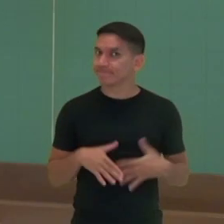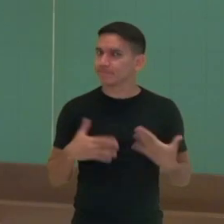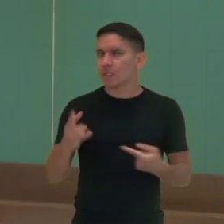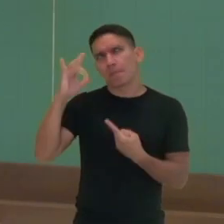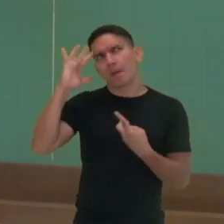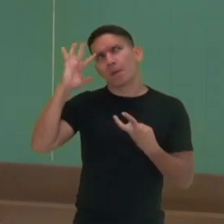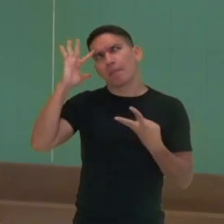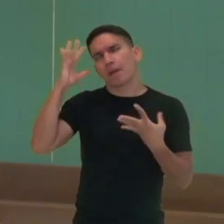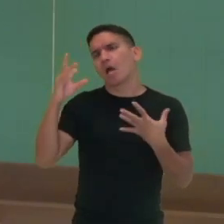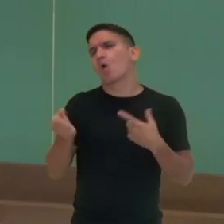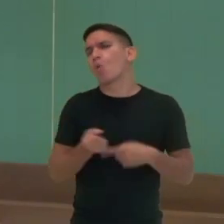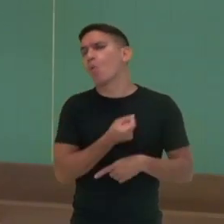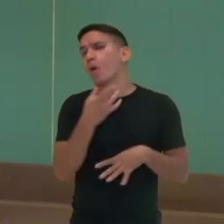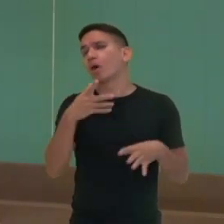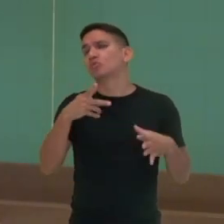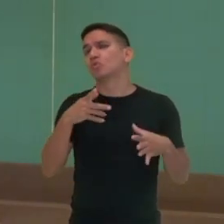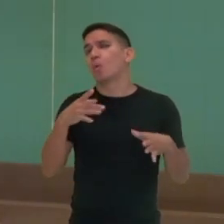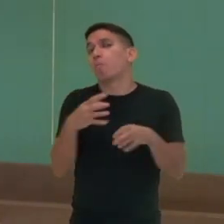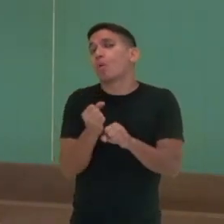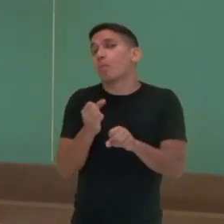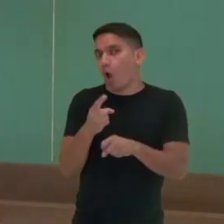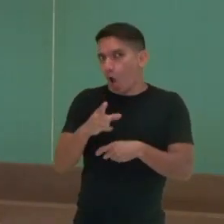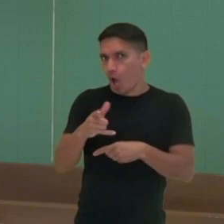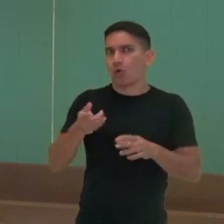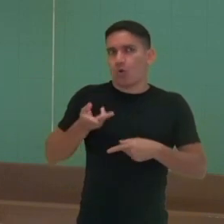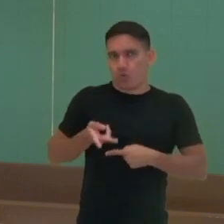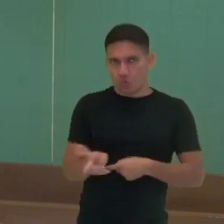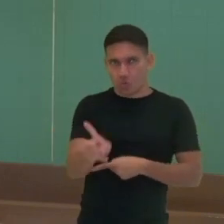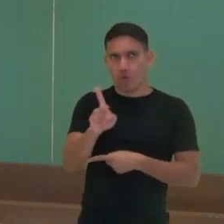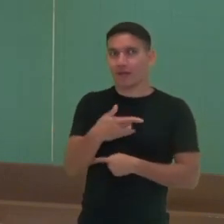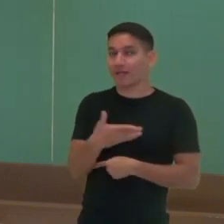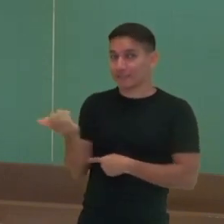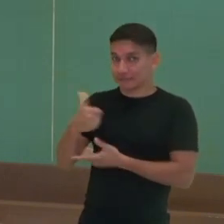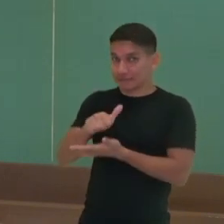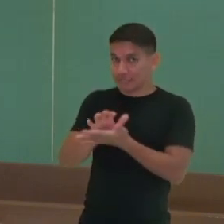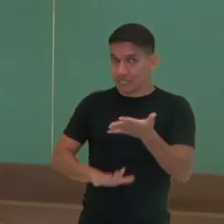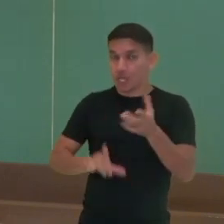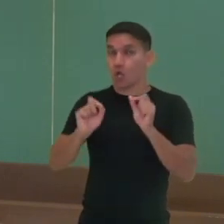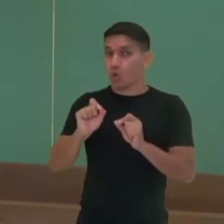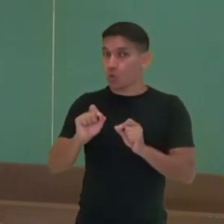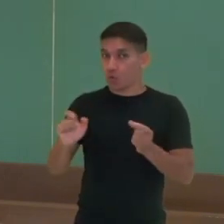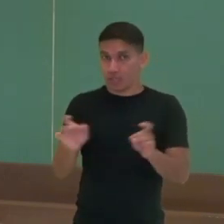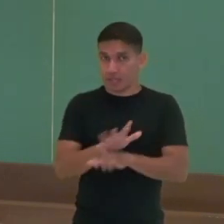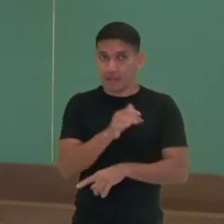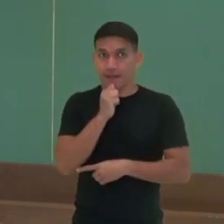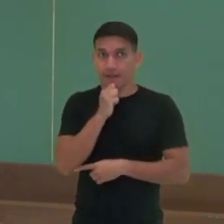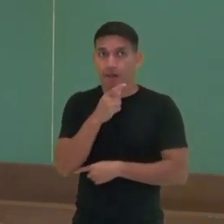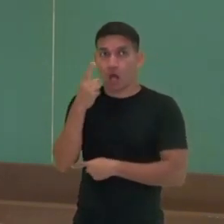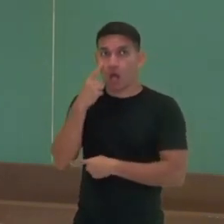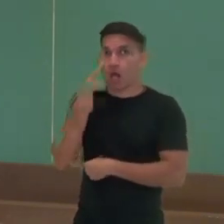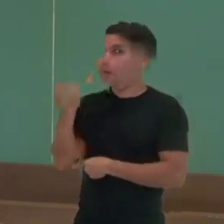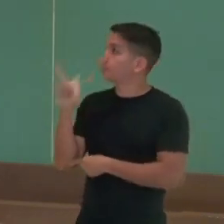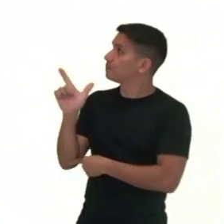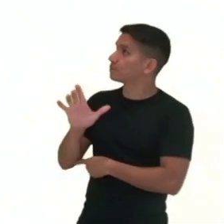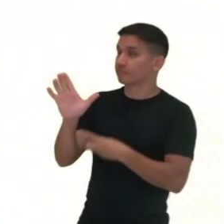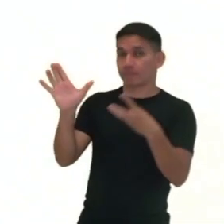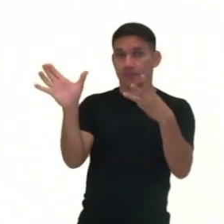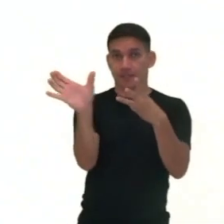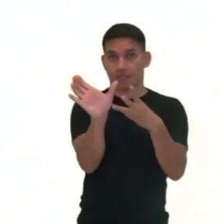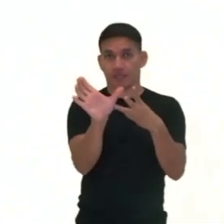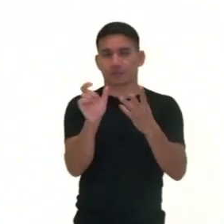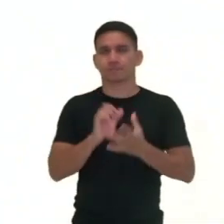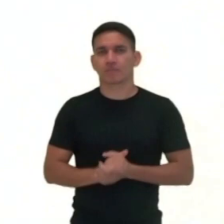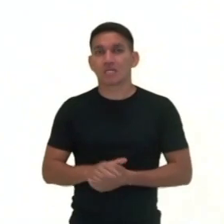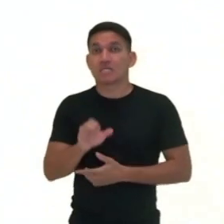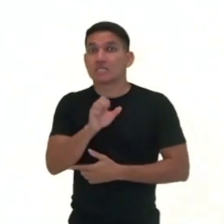pouquinho? Bom, vamos continuar aqui que o exercício ainda não terminou. Olha só na letra C. Se